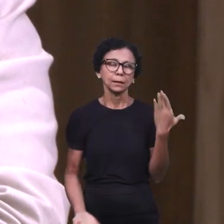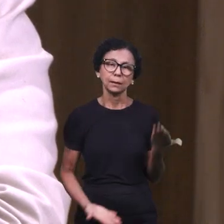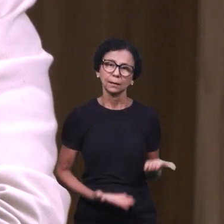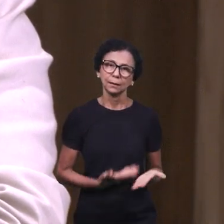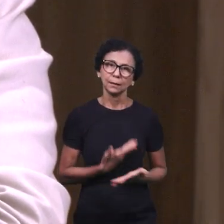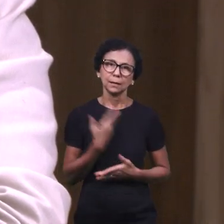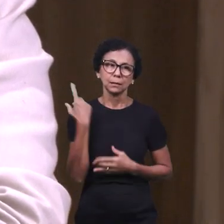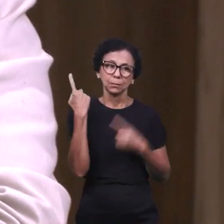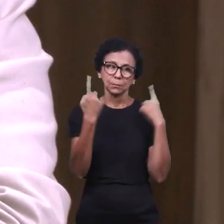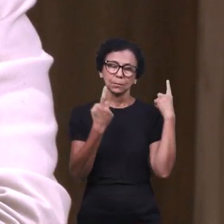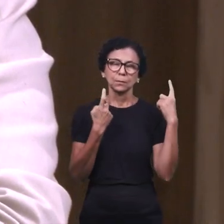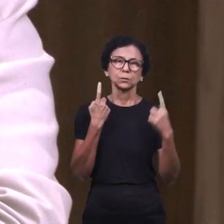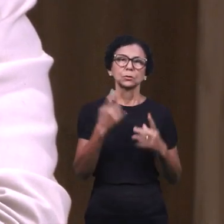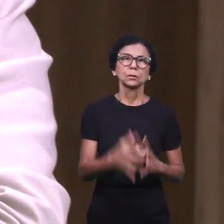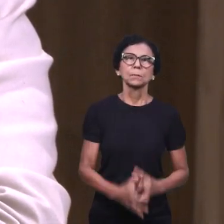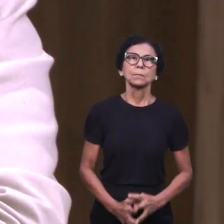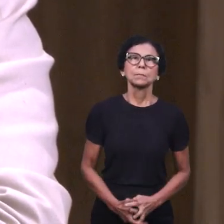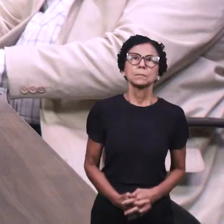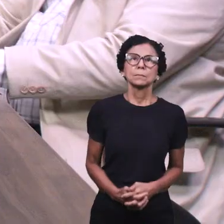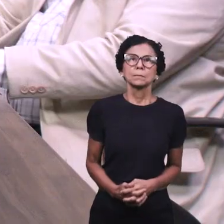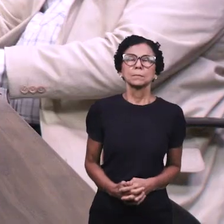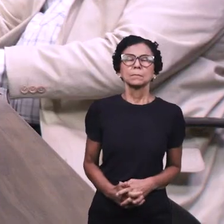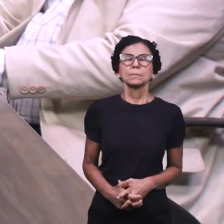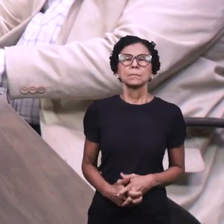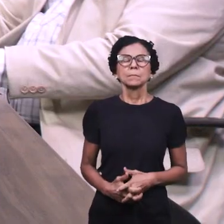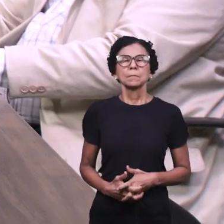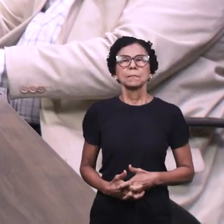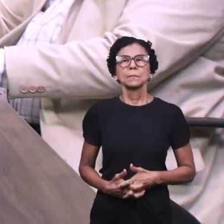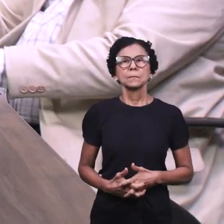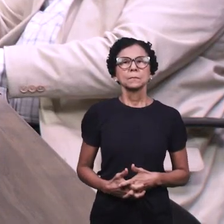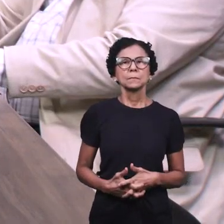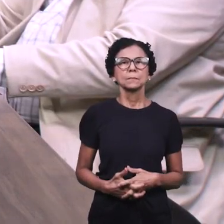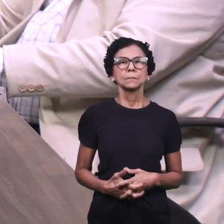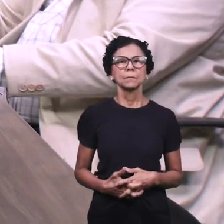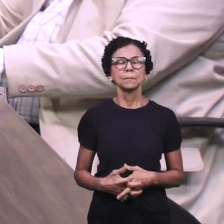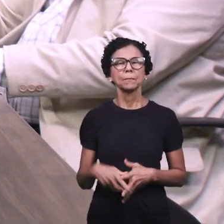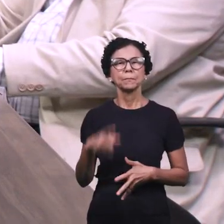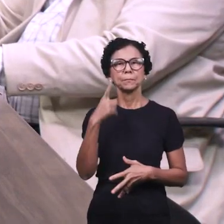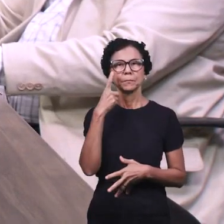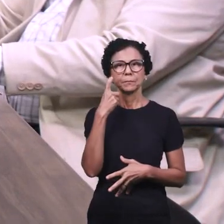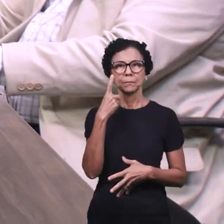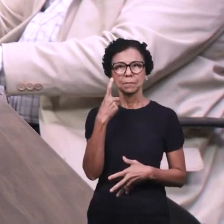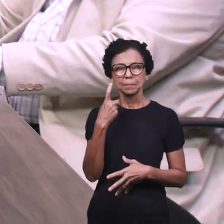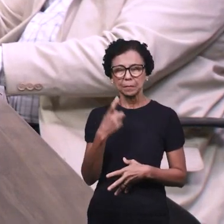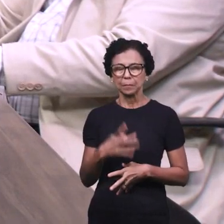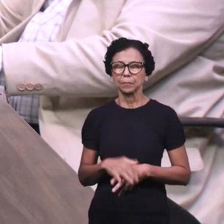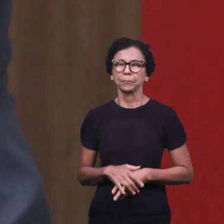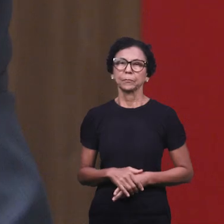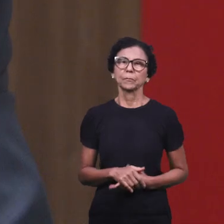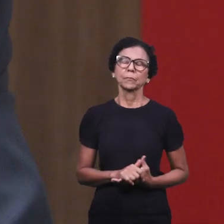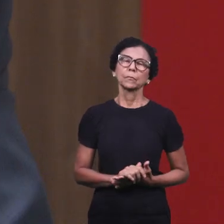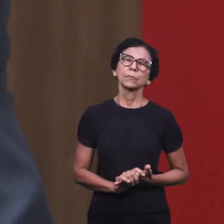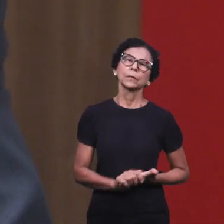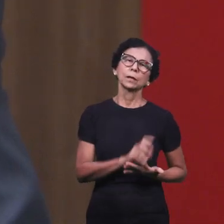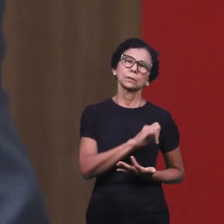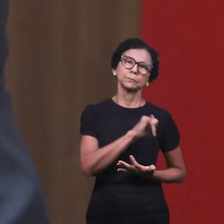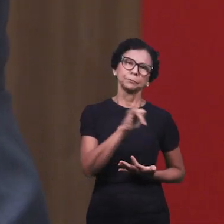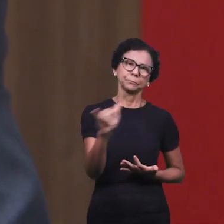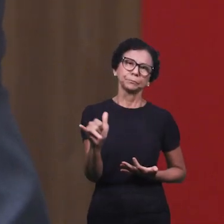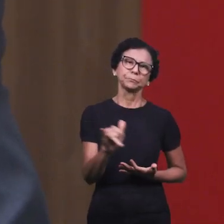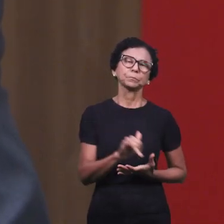é muito preocupante. É interessante a gente sempre colocar isso aqui para todos que nos